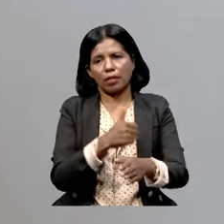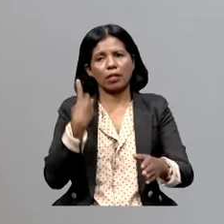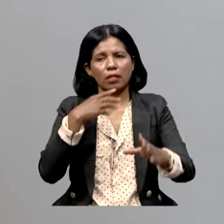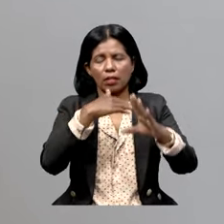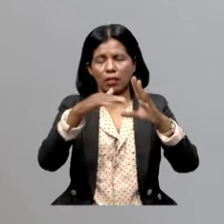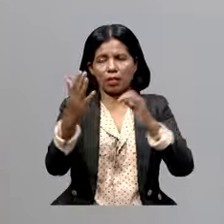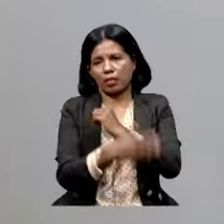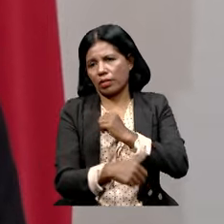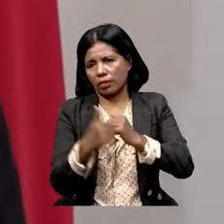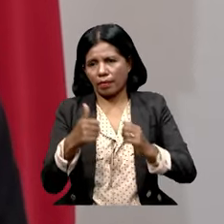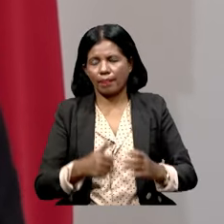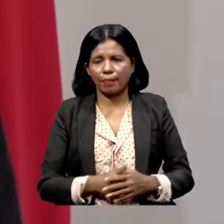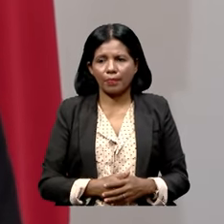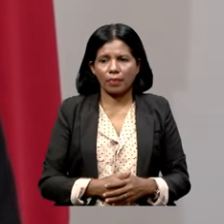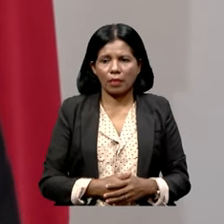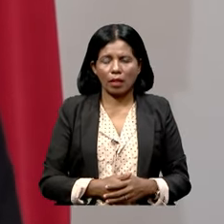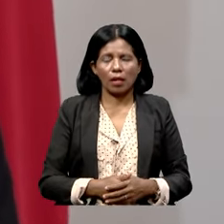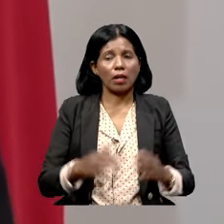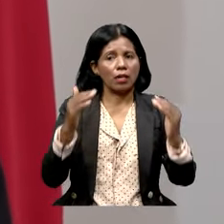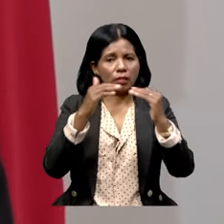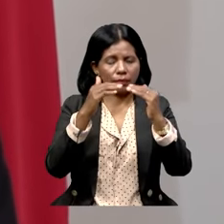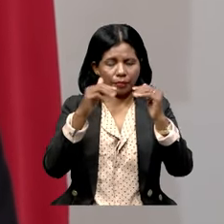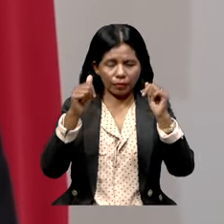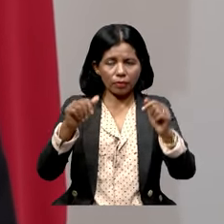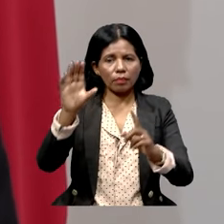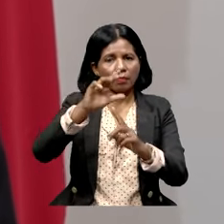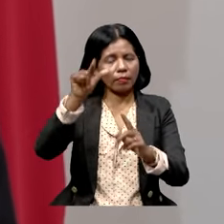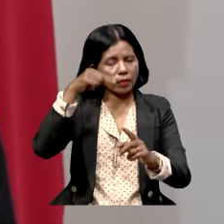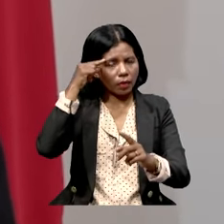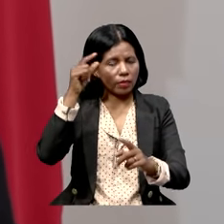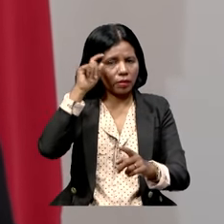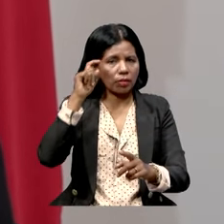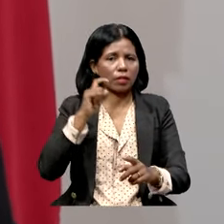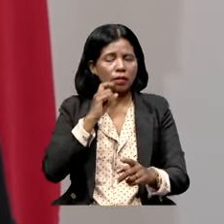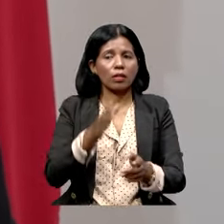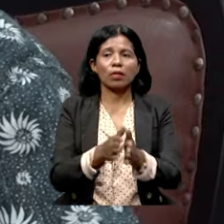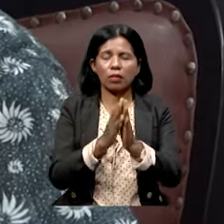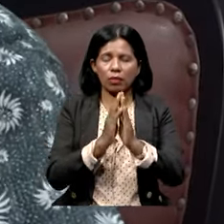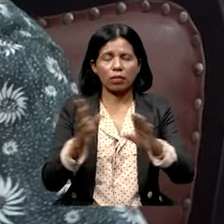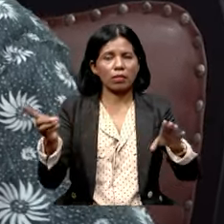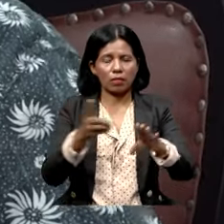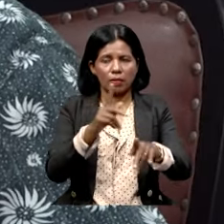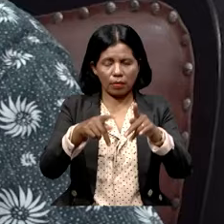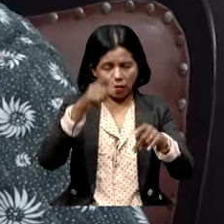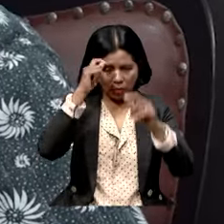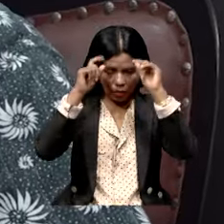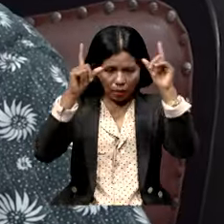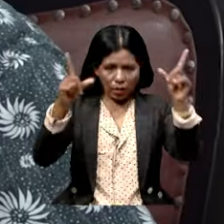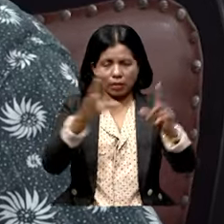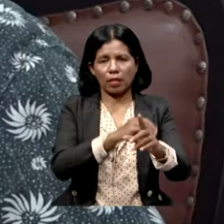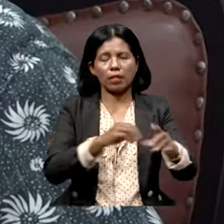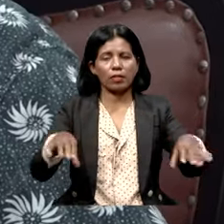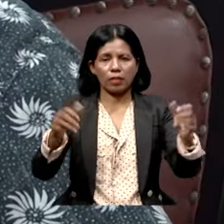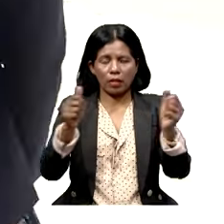ona ba nasa Durante Soromuto Nemos, chefe governo Kaira Lassanana Gusmão, uso diplomata Timor-Leste ba Nova Zelândia,